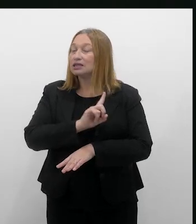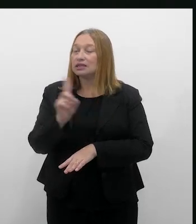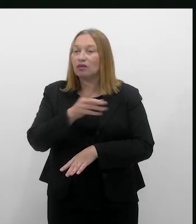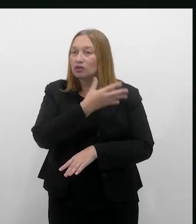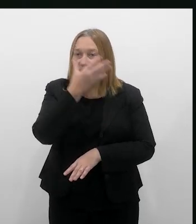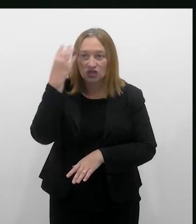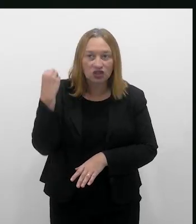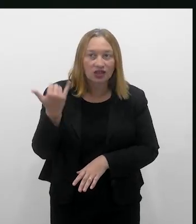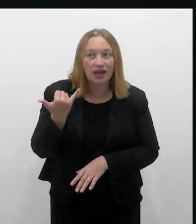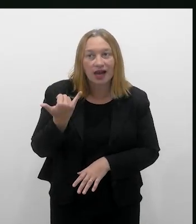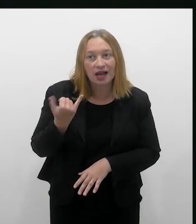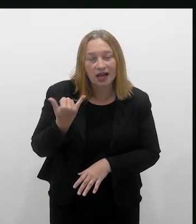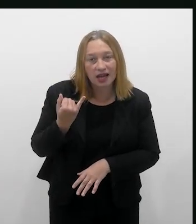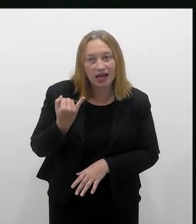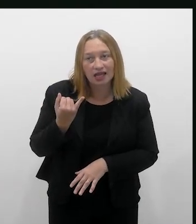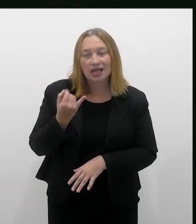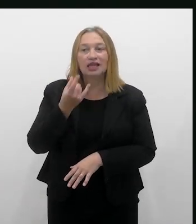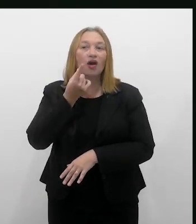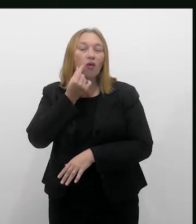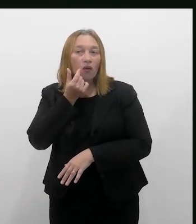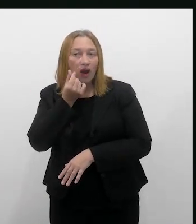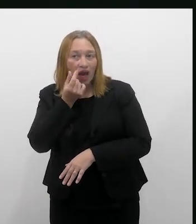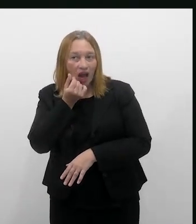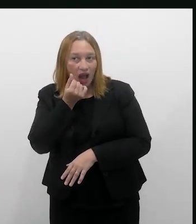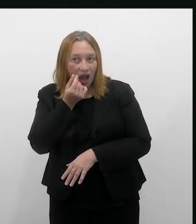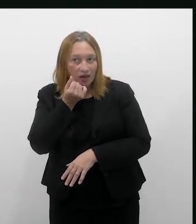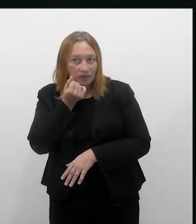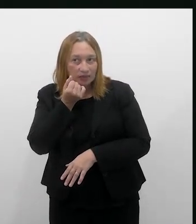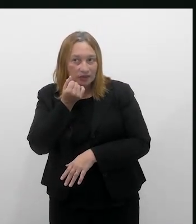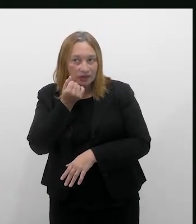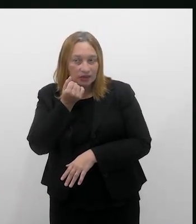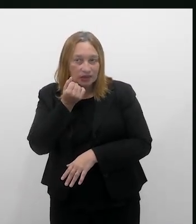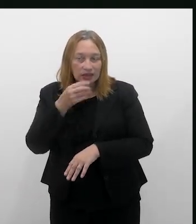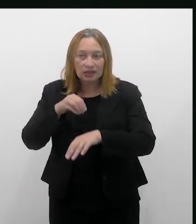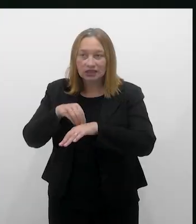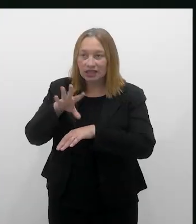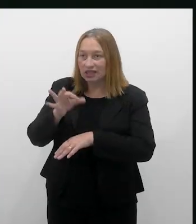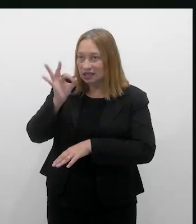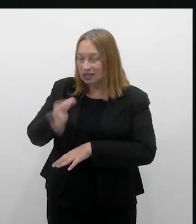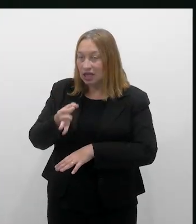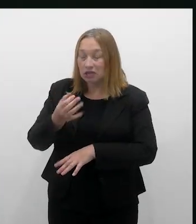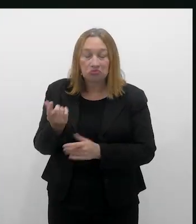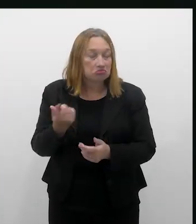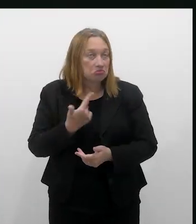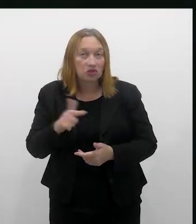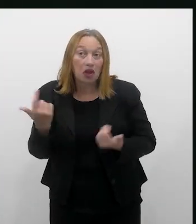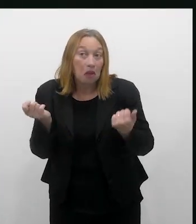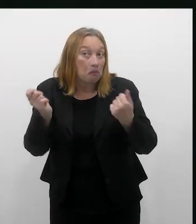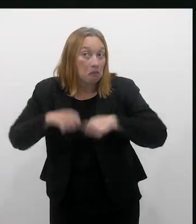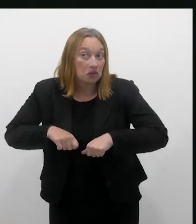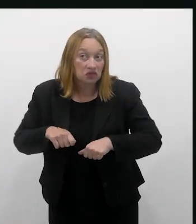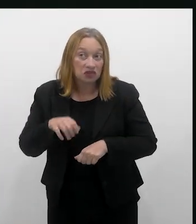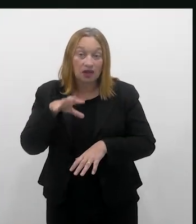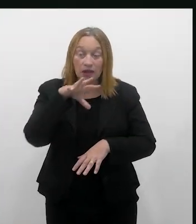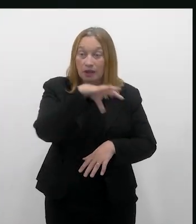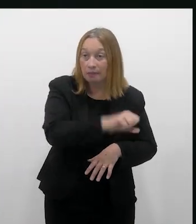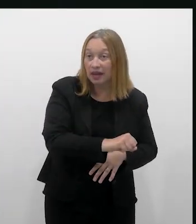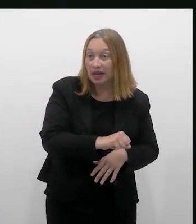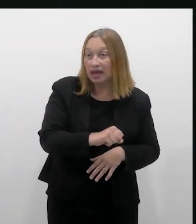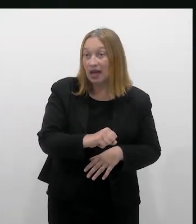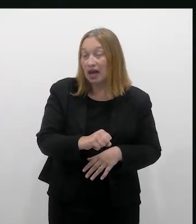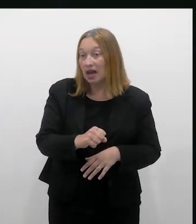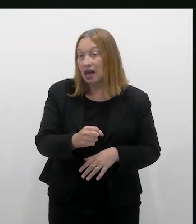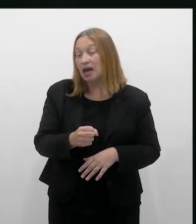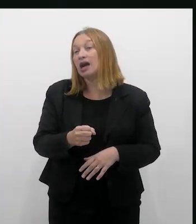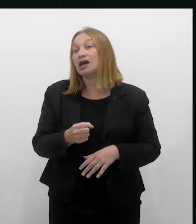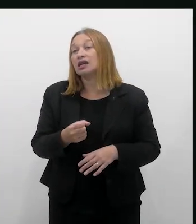poder entrar. Não esqueçam de levar o lápis, a caneta indicada, porque não existe essa possibilidade